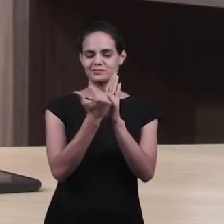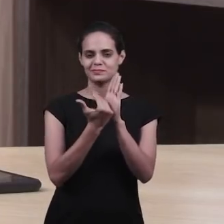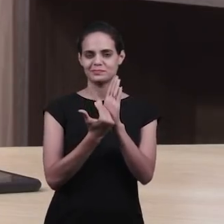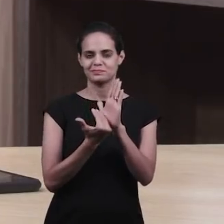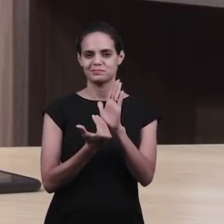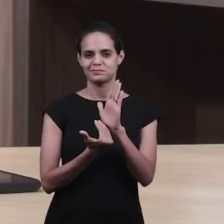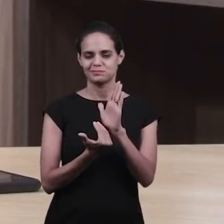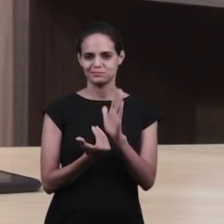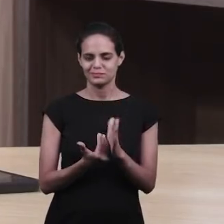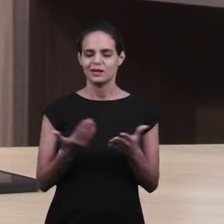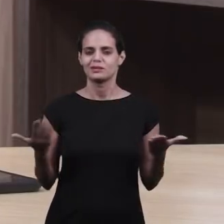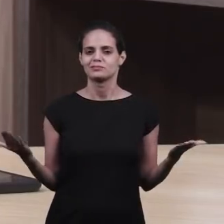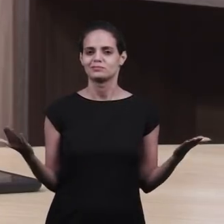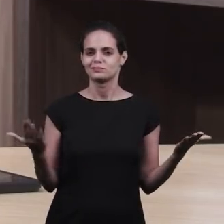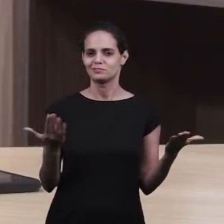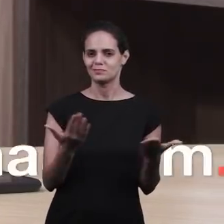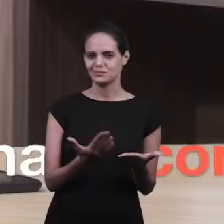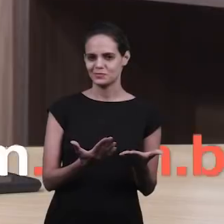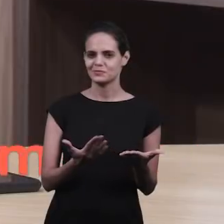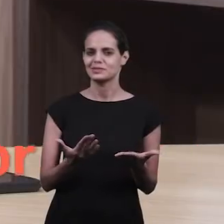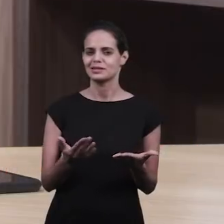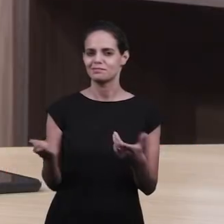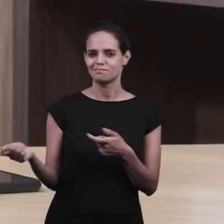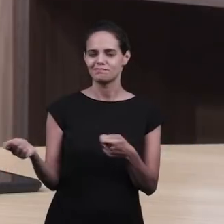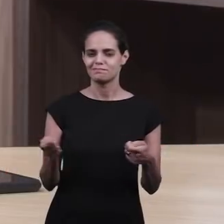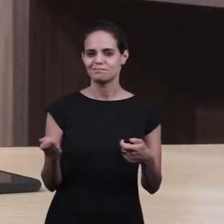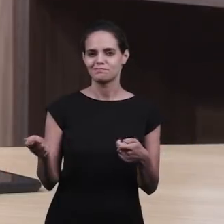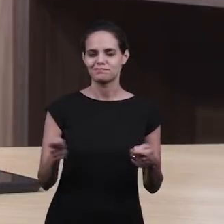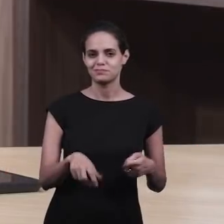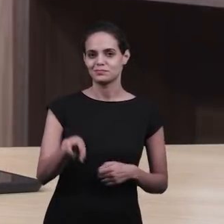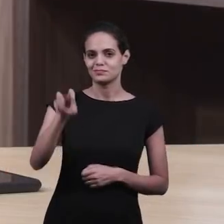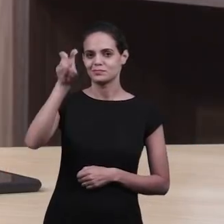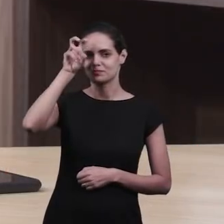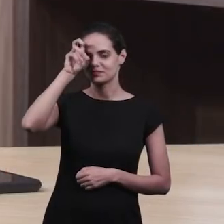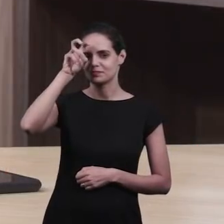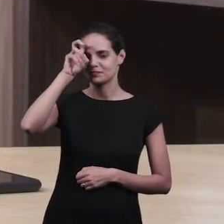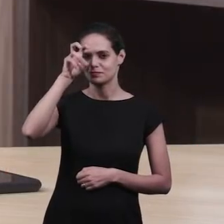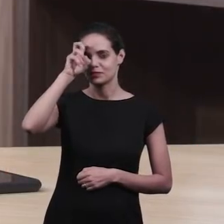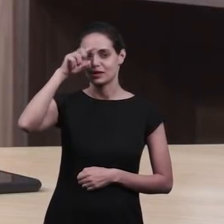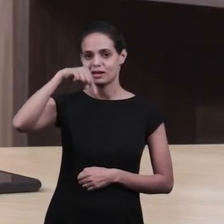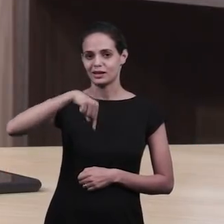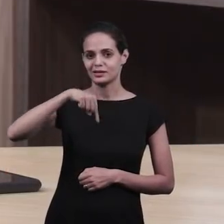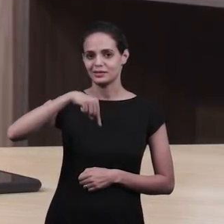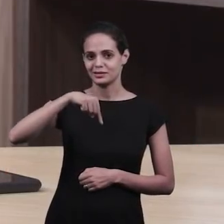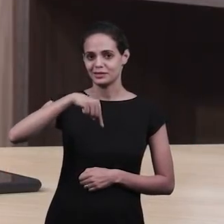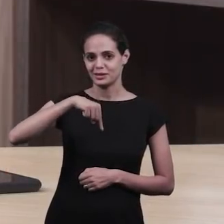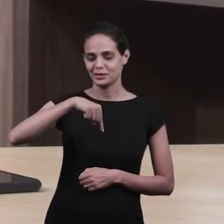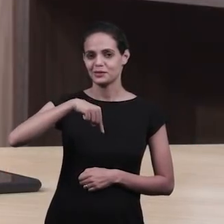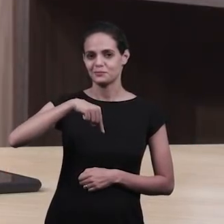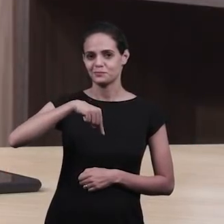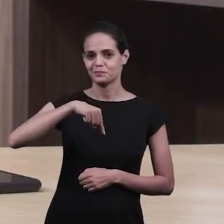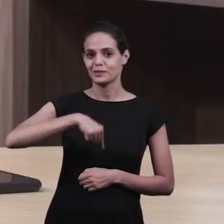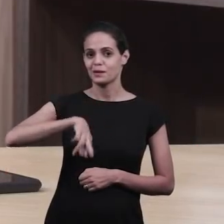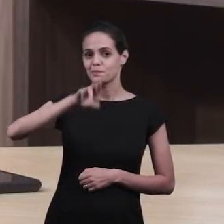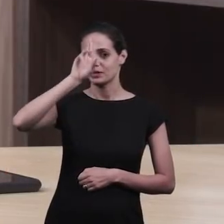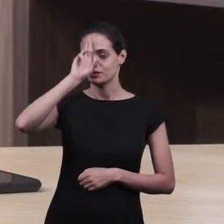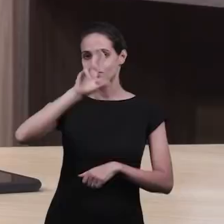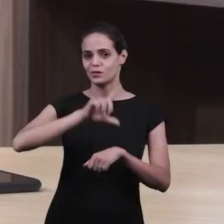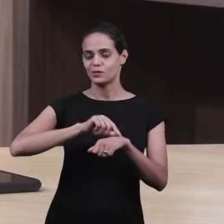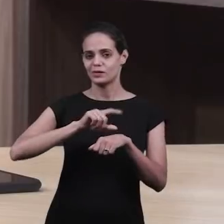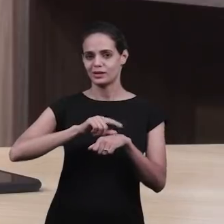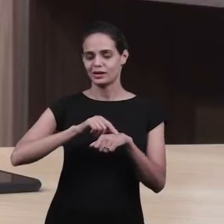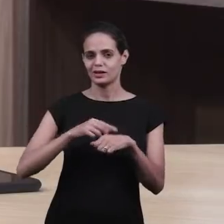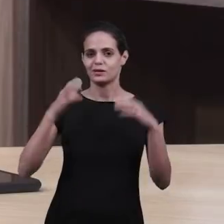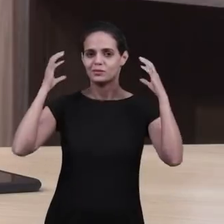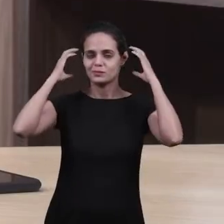faz encontrarmos todas as quintas-feiras ao meio-dia aqui pela Rádio Manaim, TV Web Manaim, também pelo Facebook da Rádio